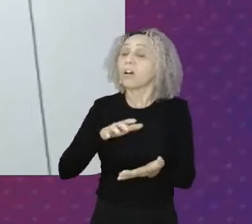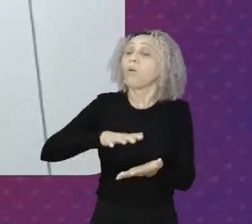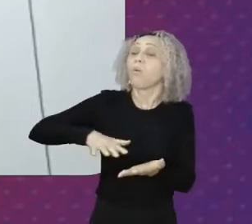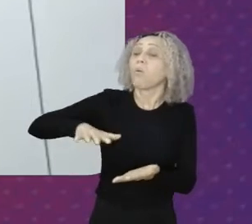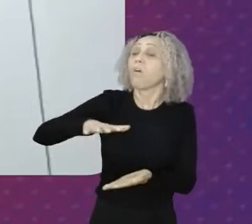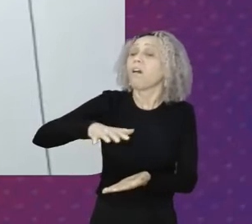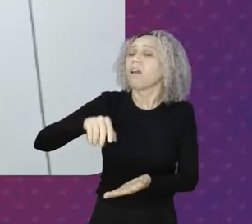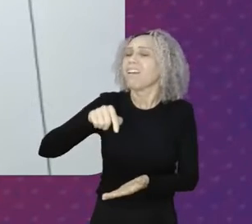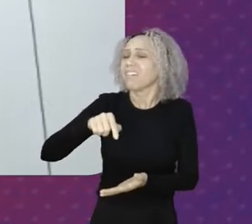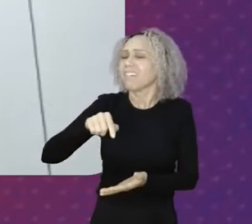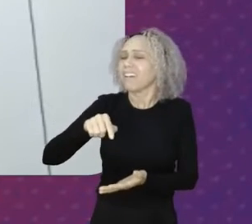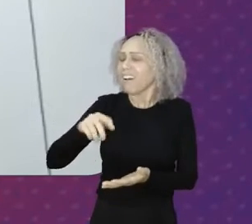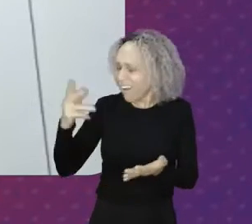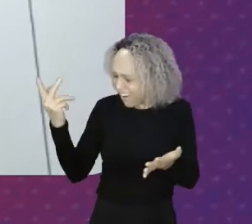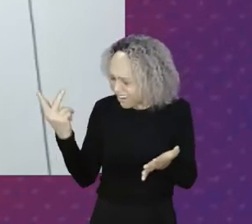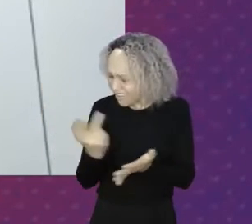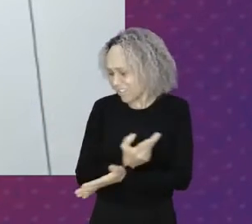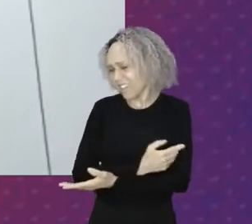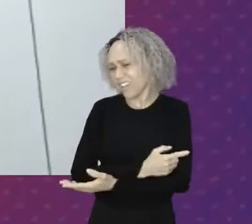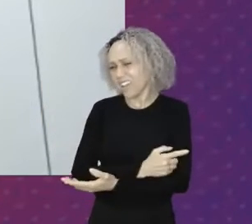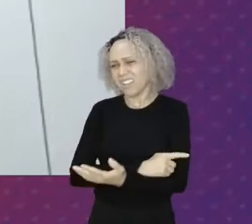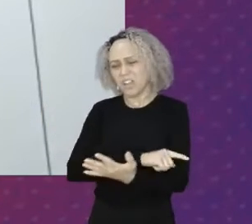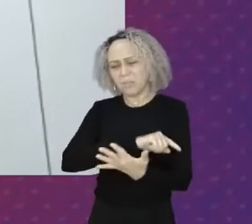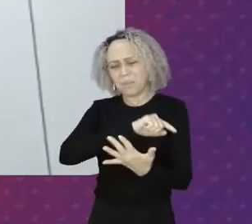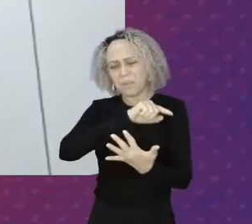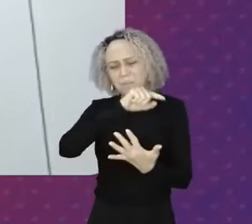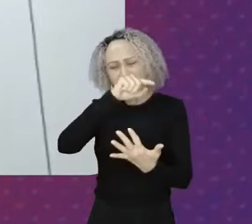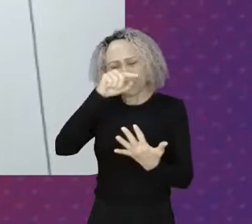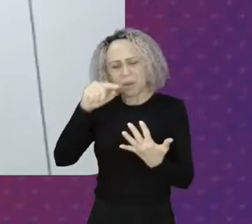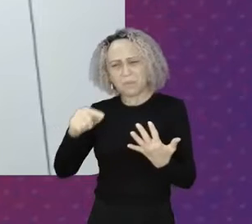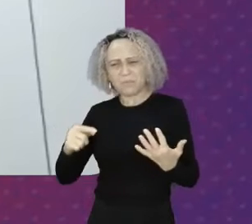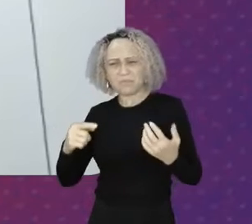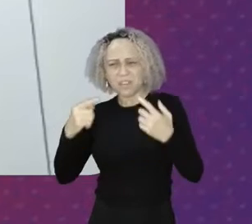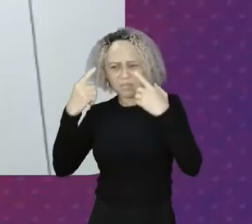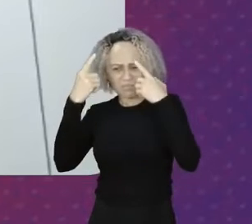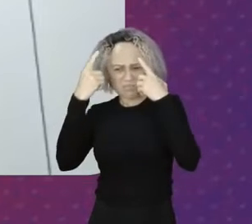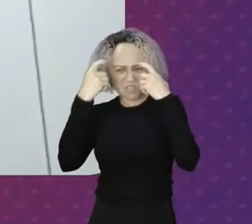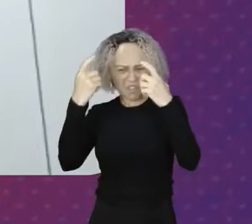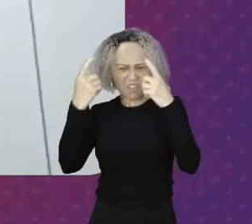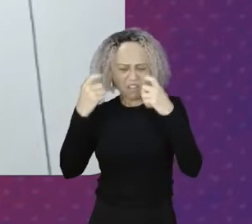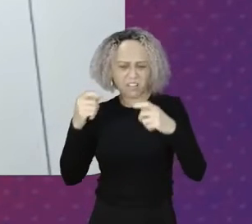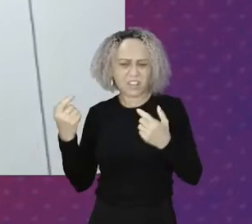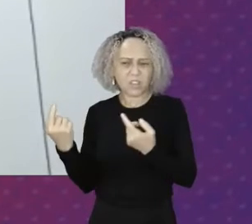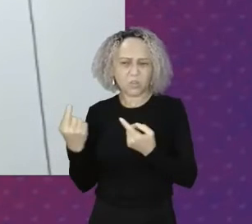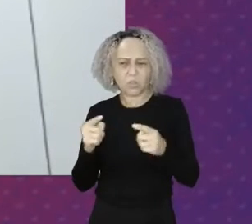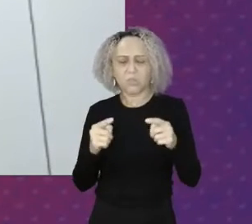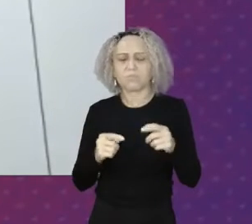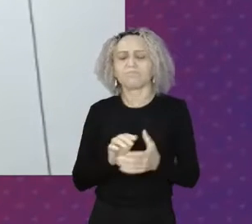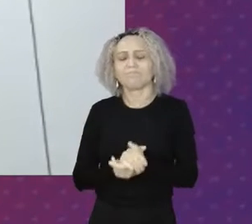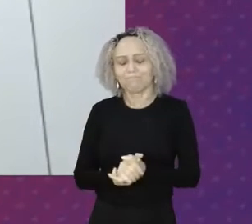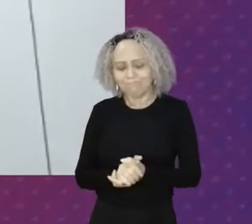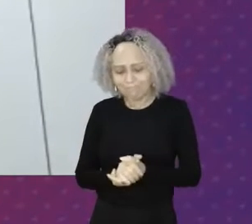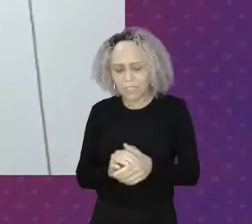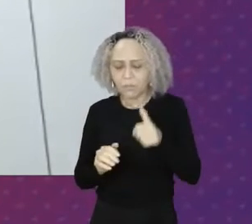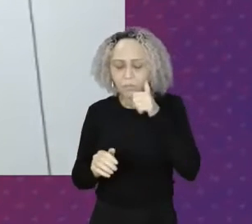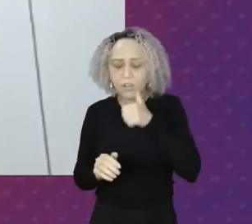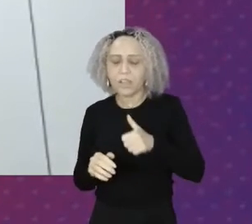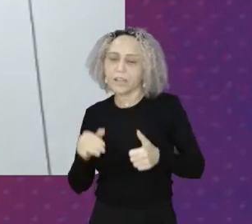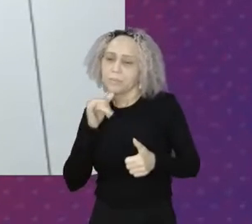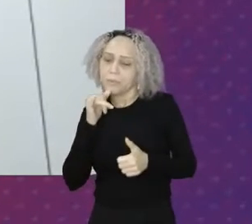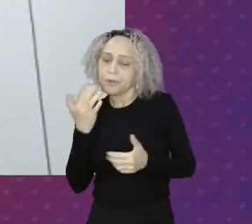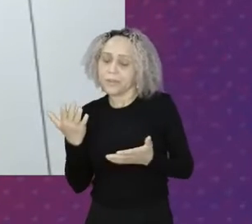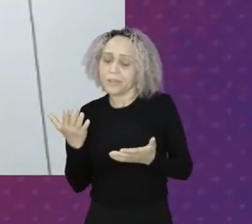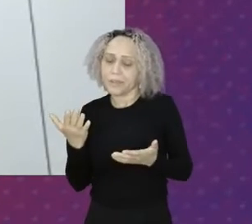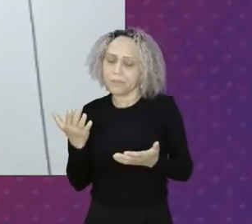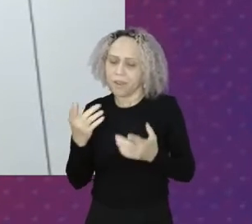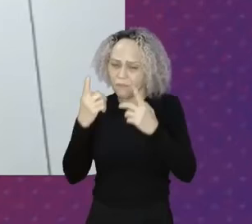perpetuando diversas violências políticas de gênero, a própria violência patrimonial é uma delas,